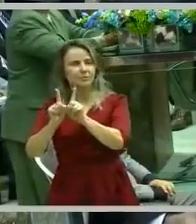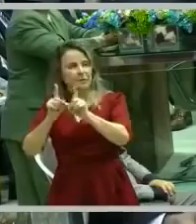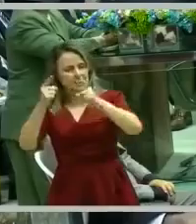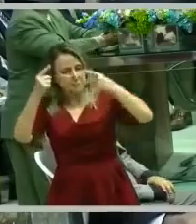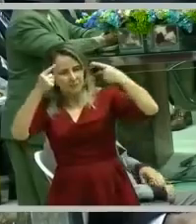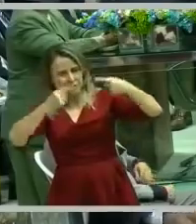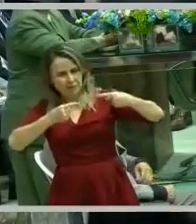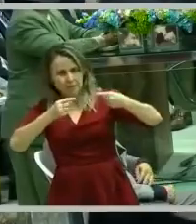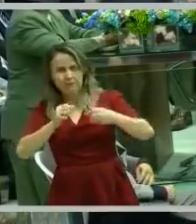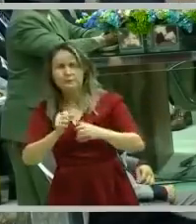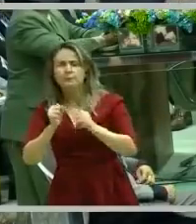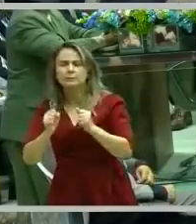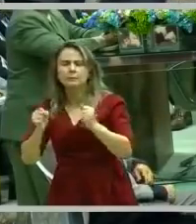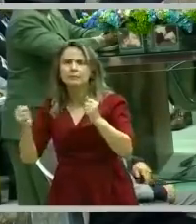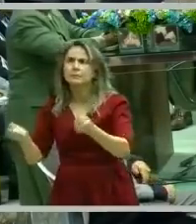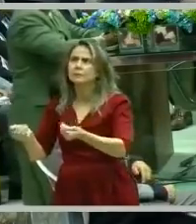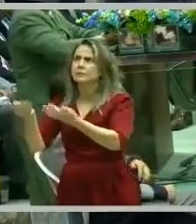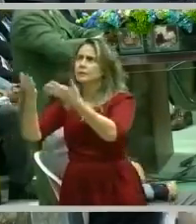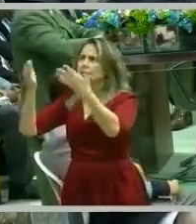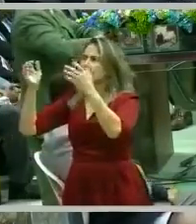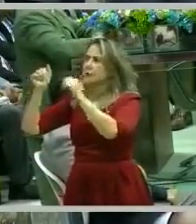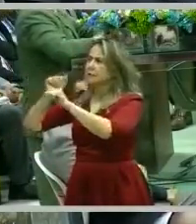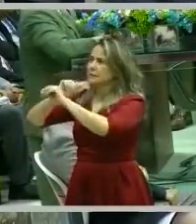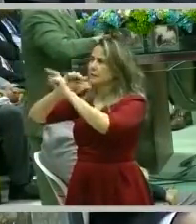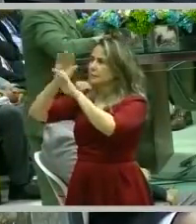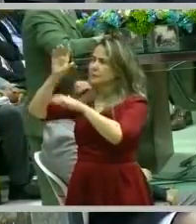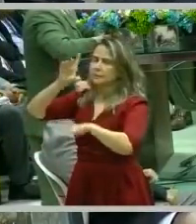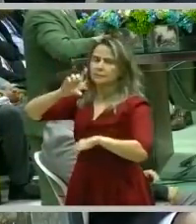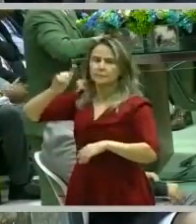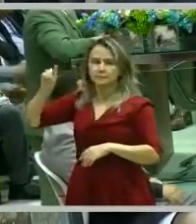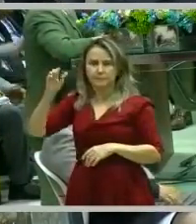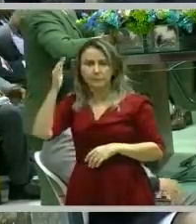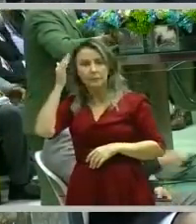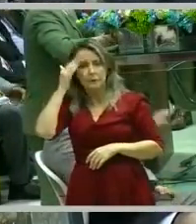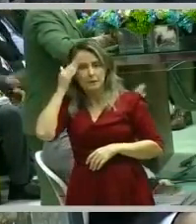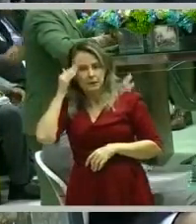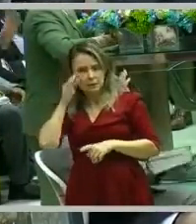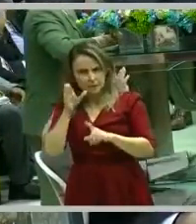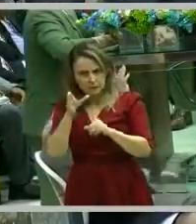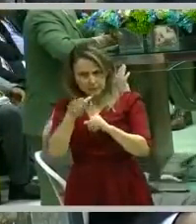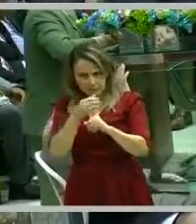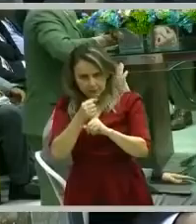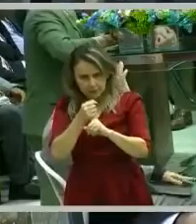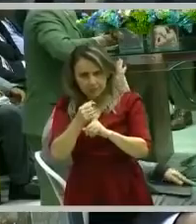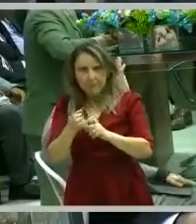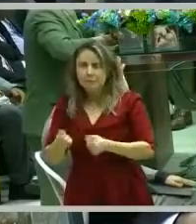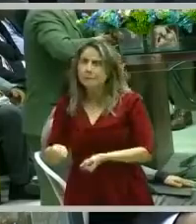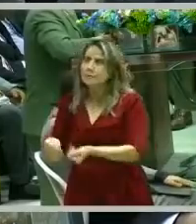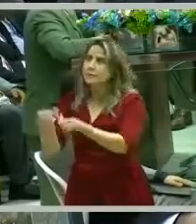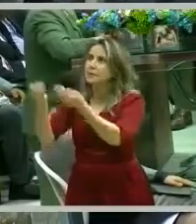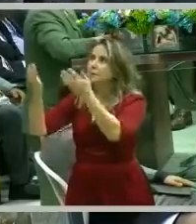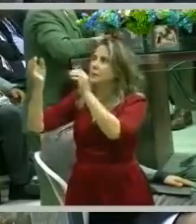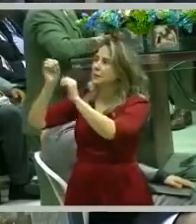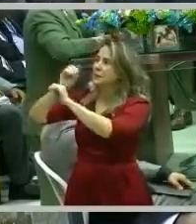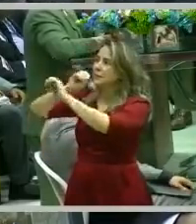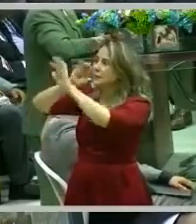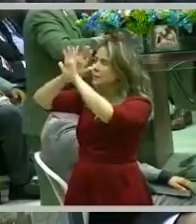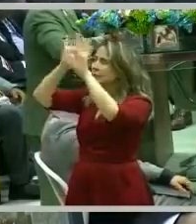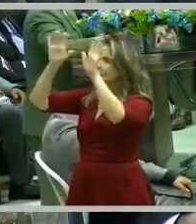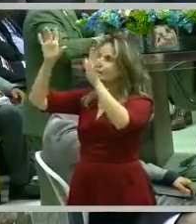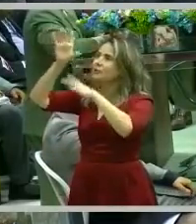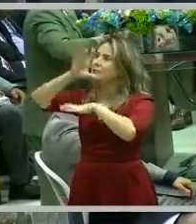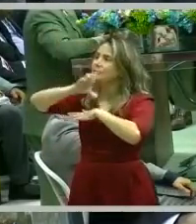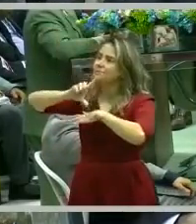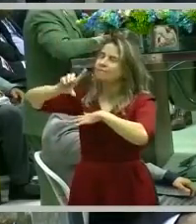Quem pode dar glória ao nome santo de Jesus? Quem está entendendo o mistério, quem está entendendo, dê um glória para Deus nesta hora, dê um glória para